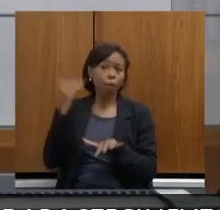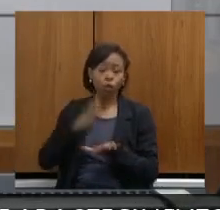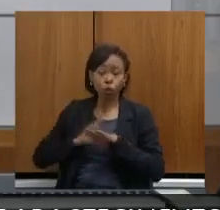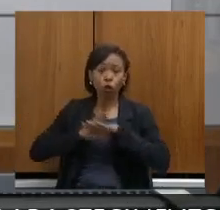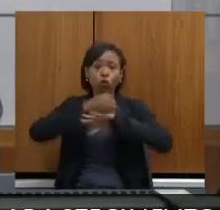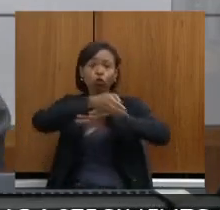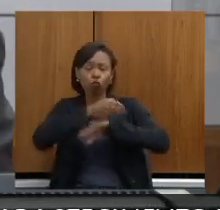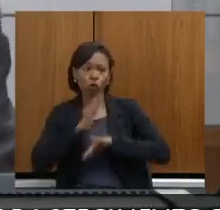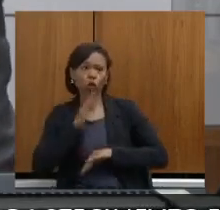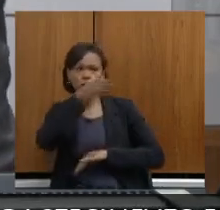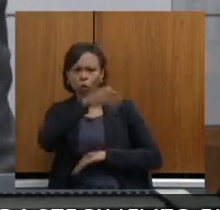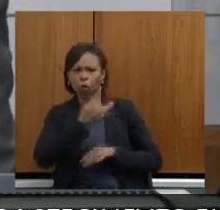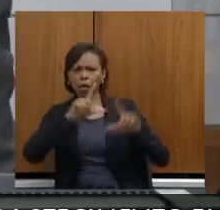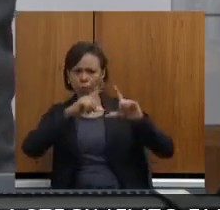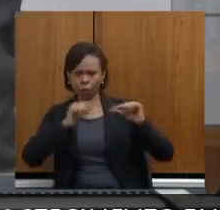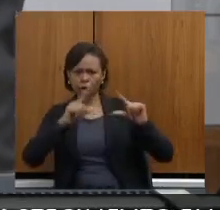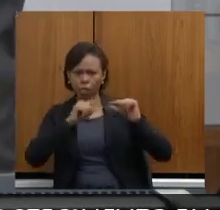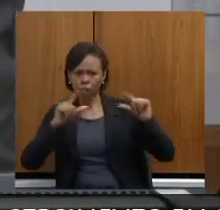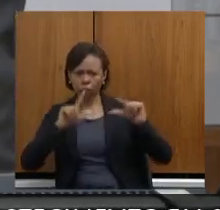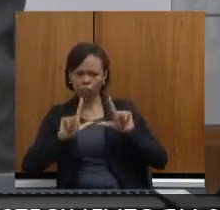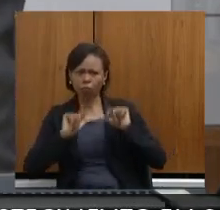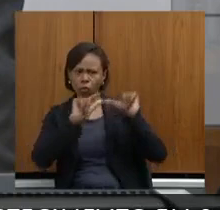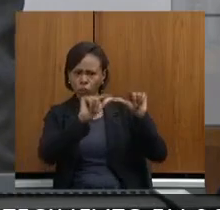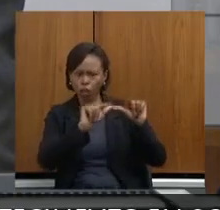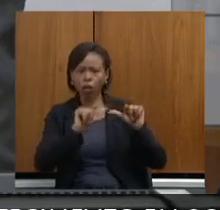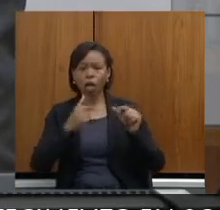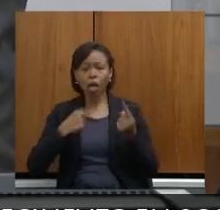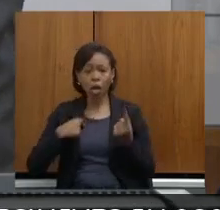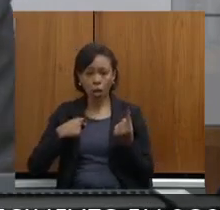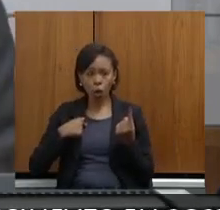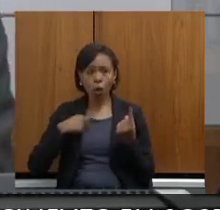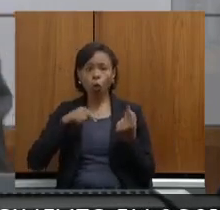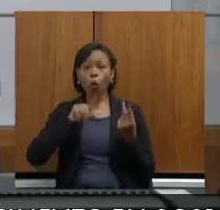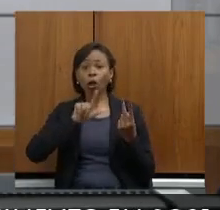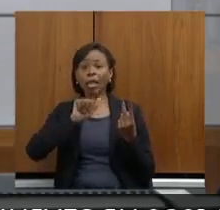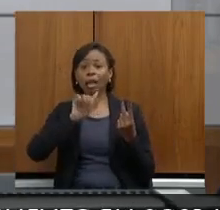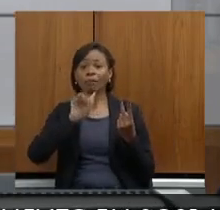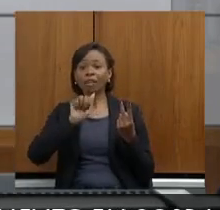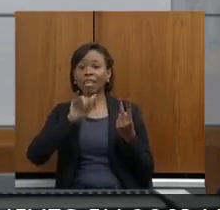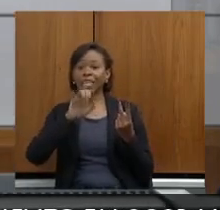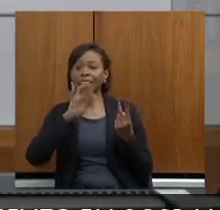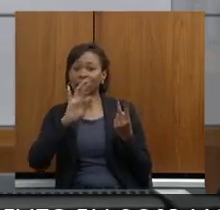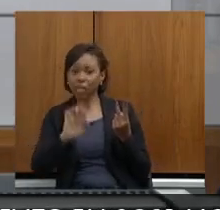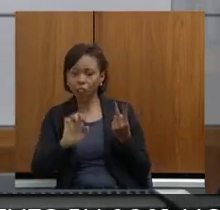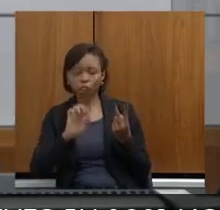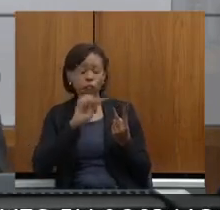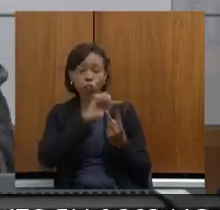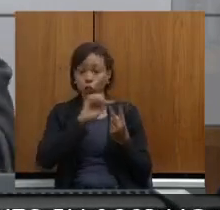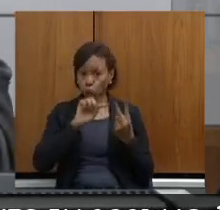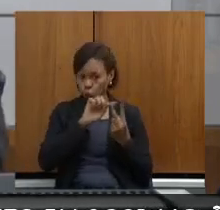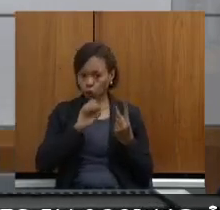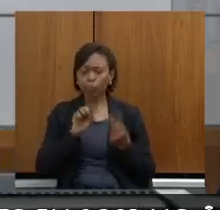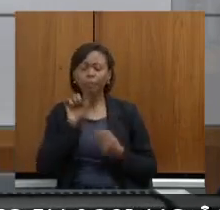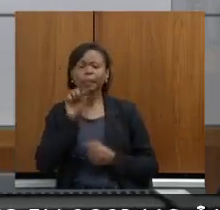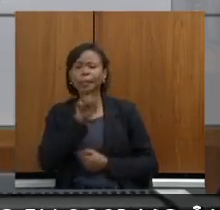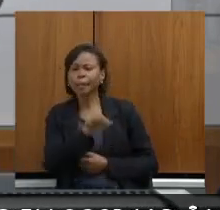outono Carlos meu grilo eu e Lafayette Andrada em reunião lá no Incra eles estão como